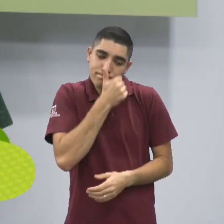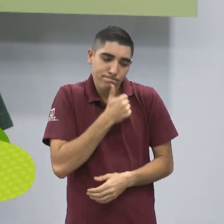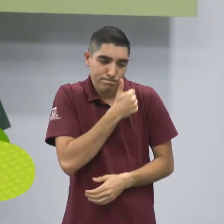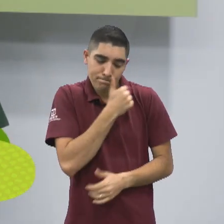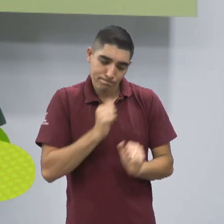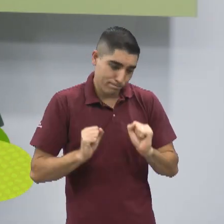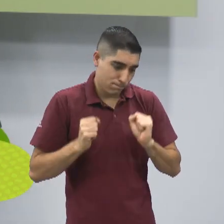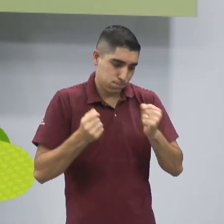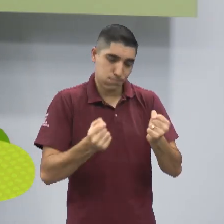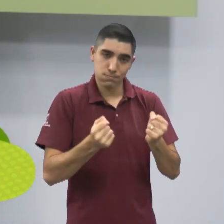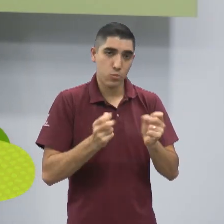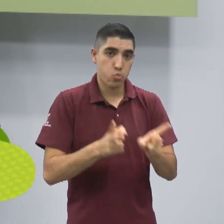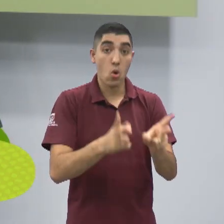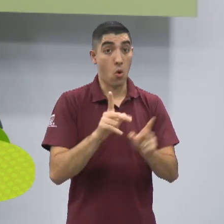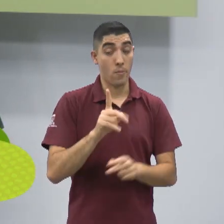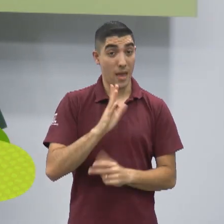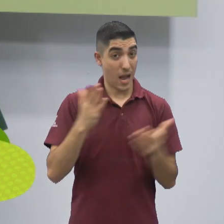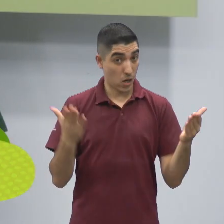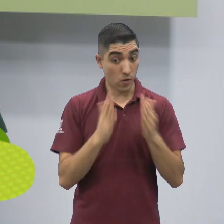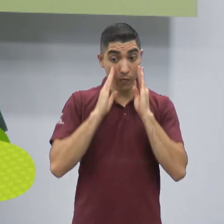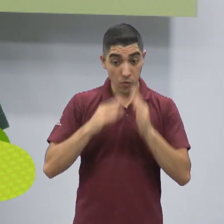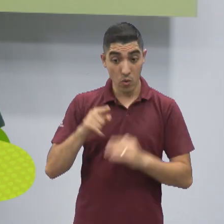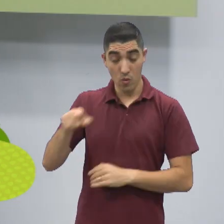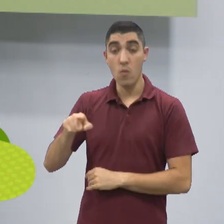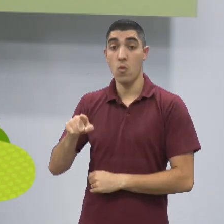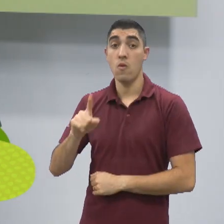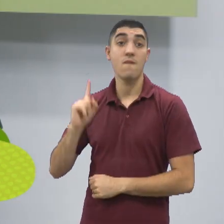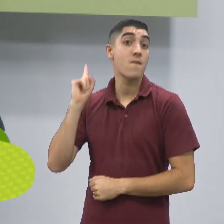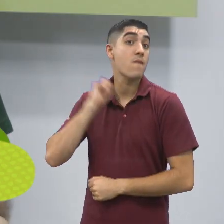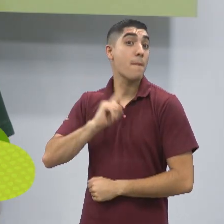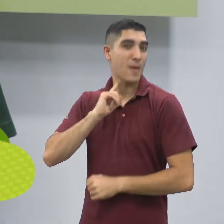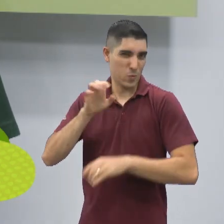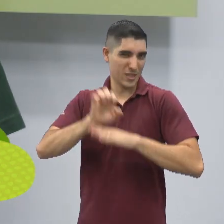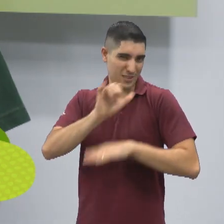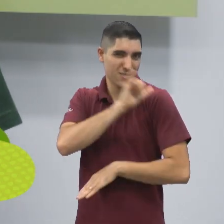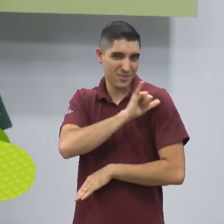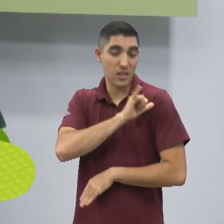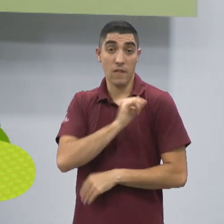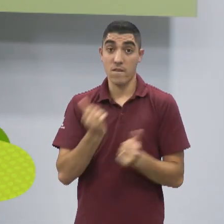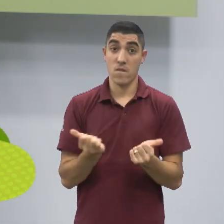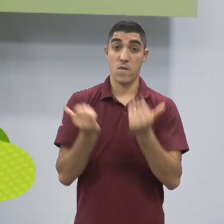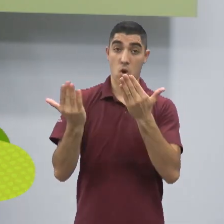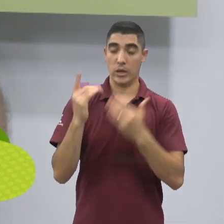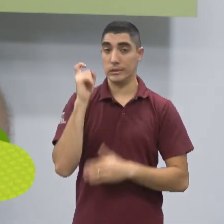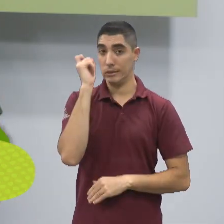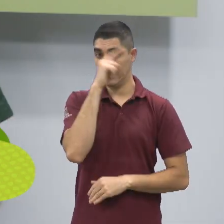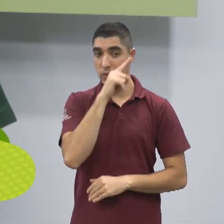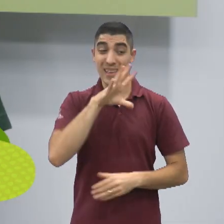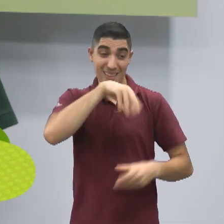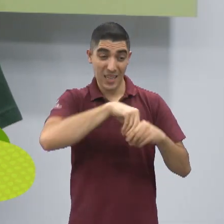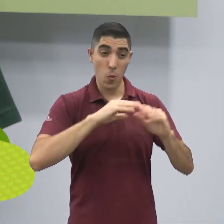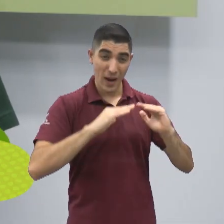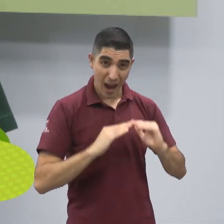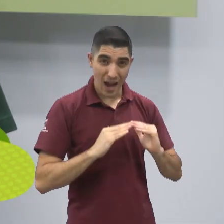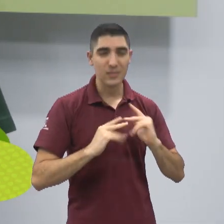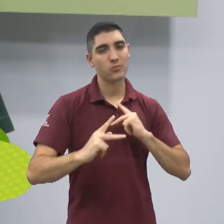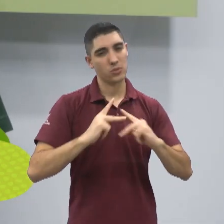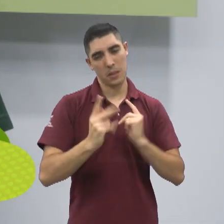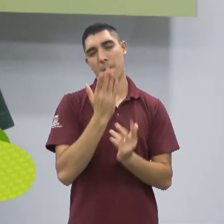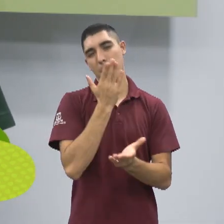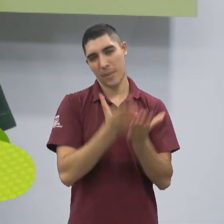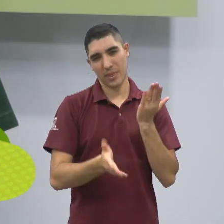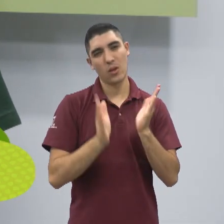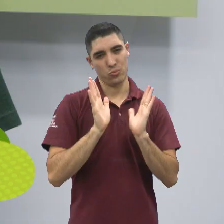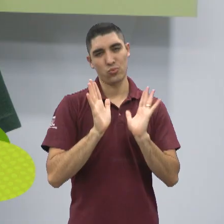no Flamengo, né? O Flamengo sim é um páreo duríssimo, principalmente fora de casa, jogando em casa o São José perdeu nesse início ruim de campeonato que o São José